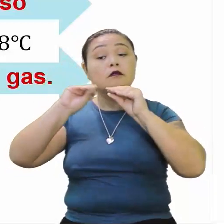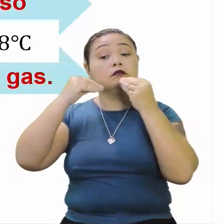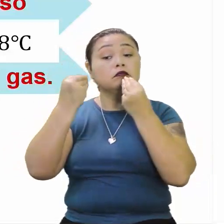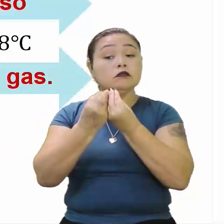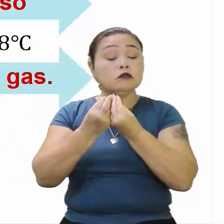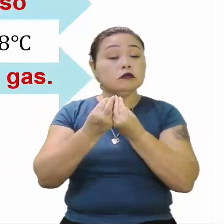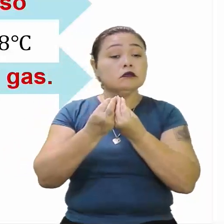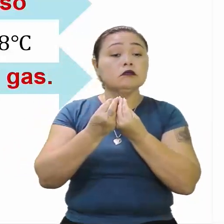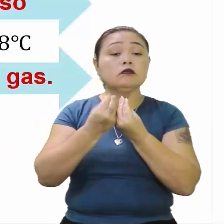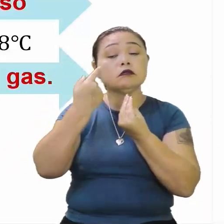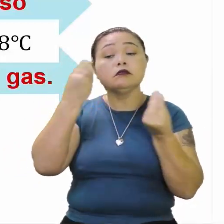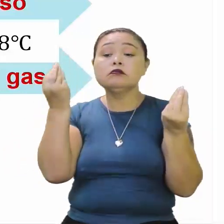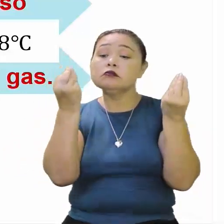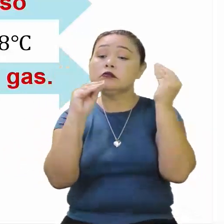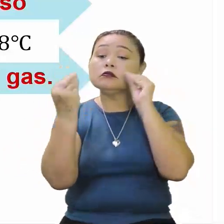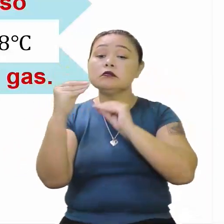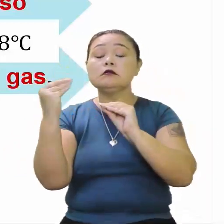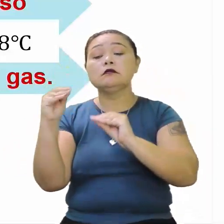gente atribuir